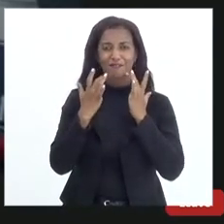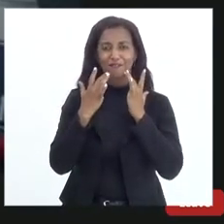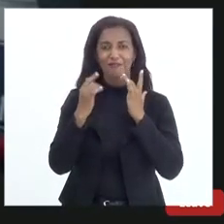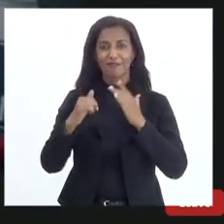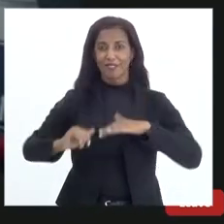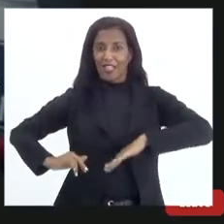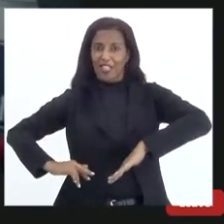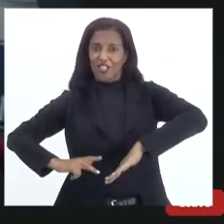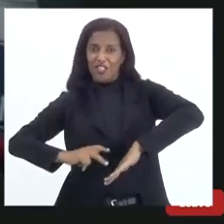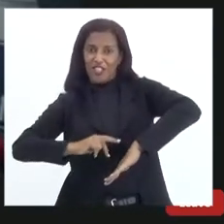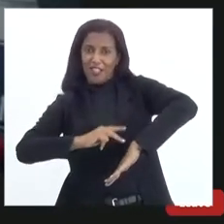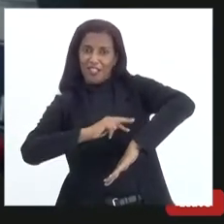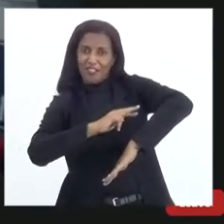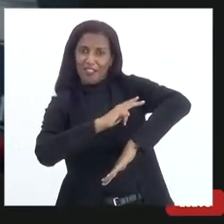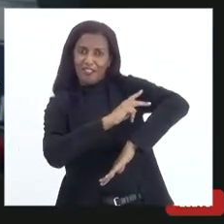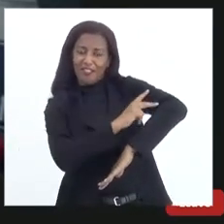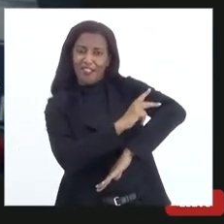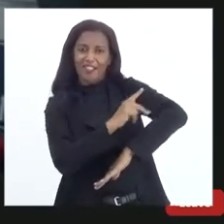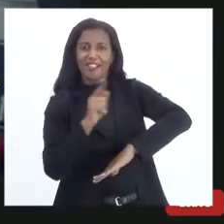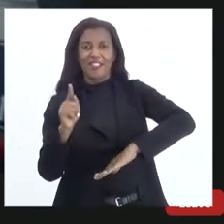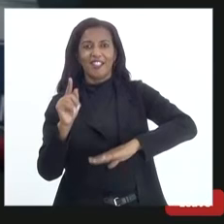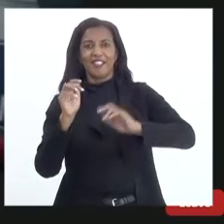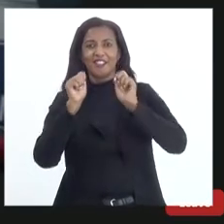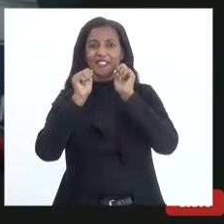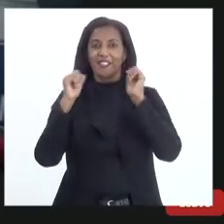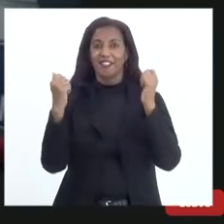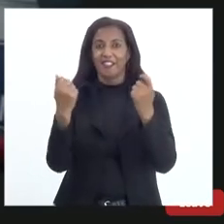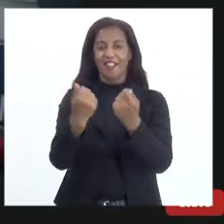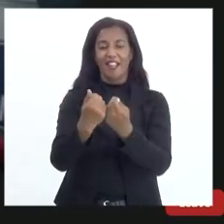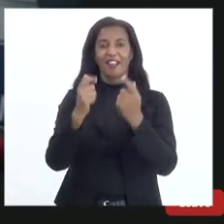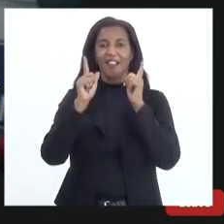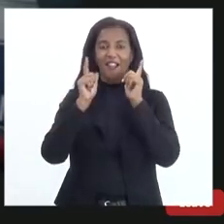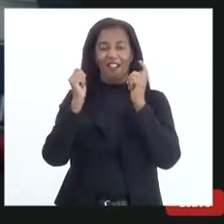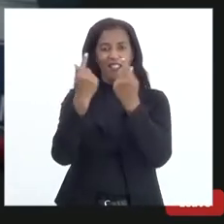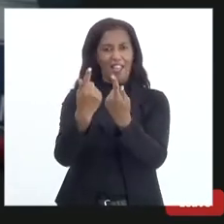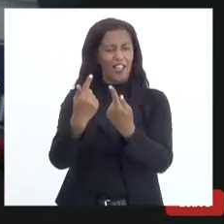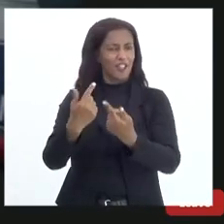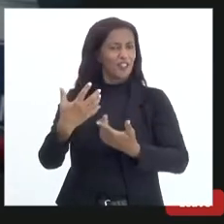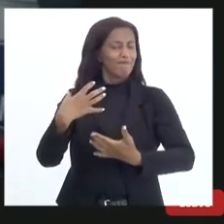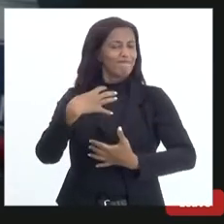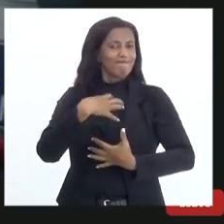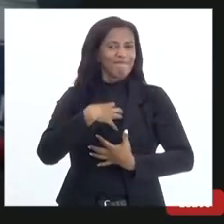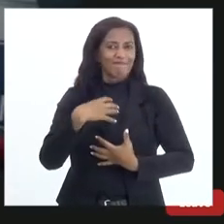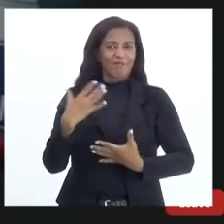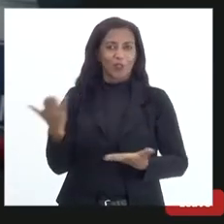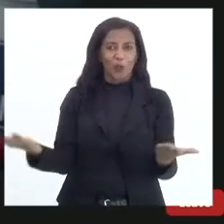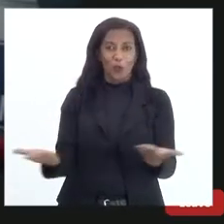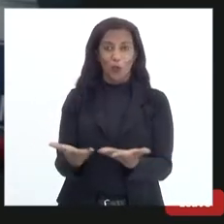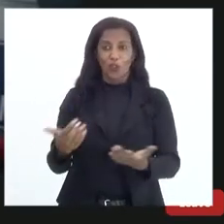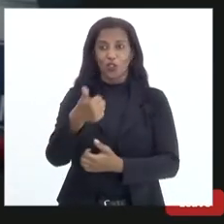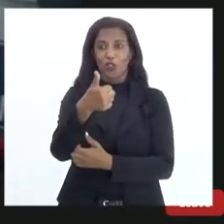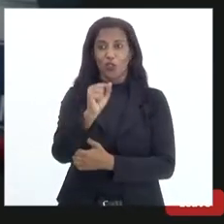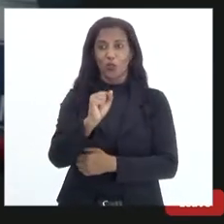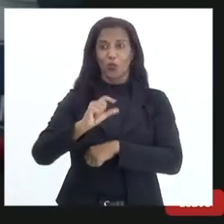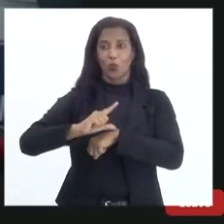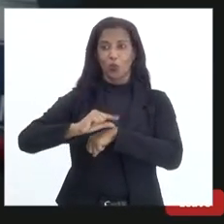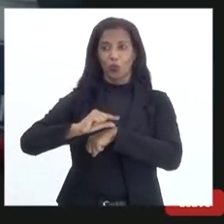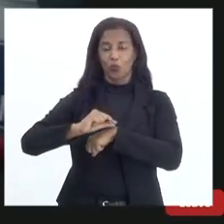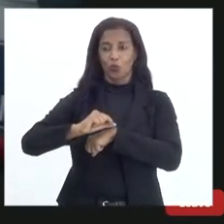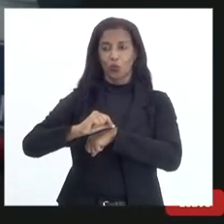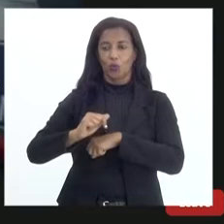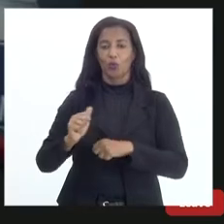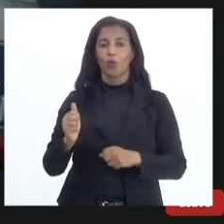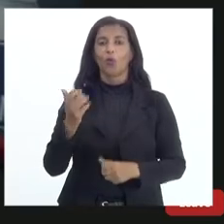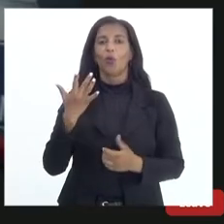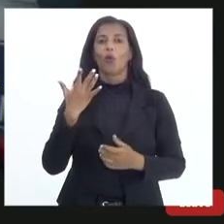na escadaria do Palácio Tiradentes é muito simbólica no dia de hoje, a partir das 18 horas, com o